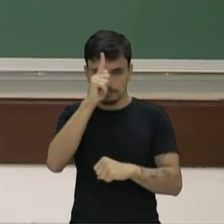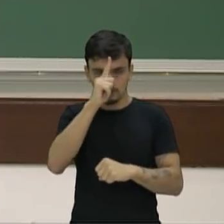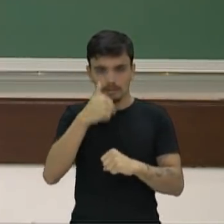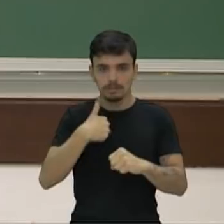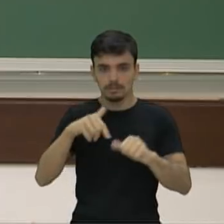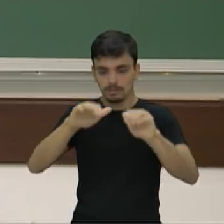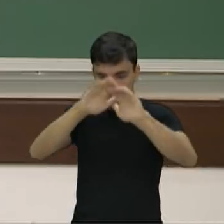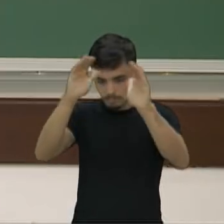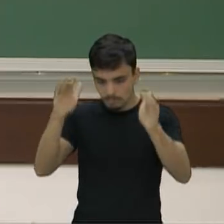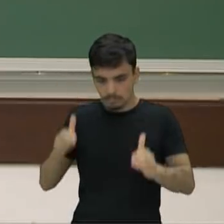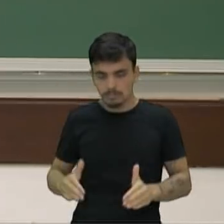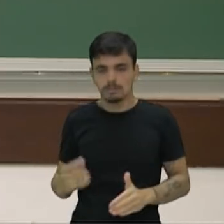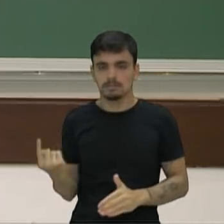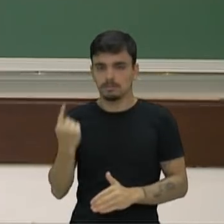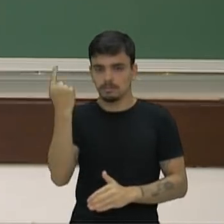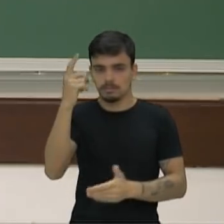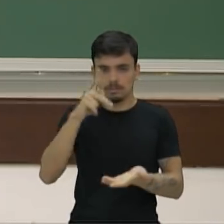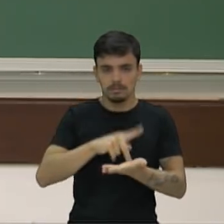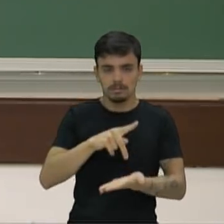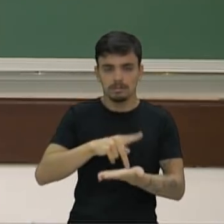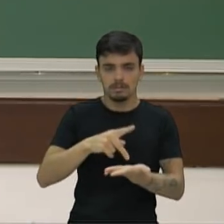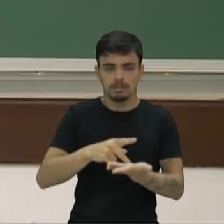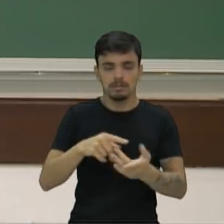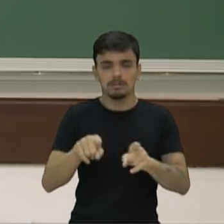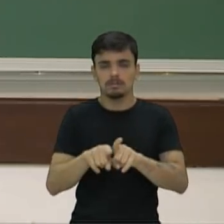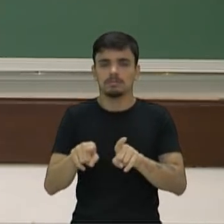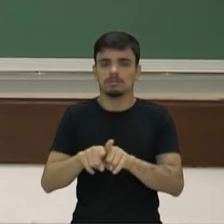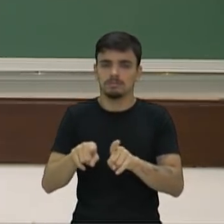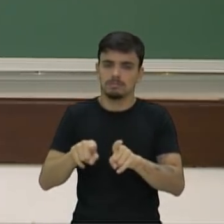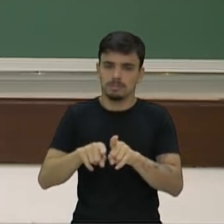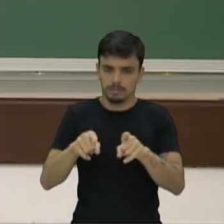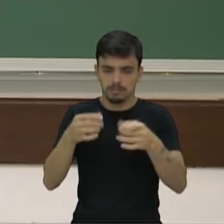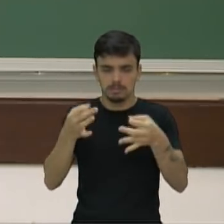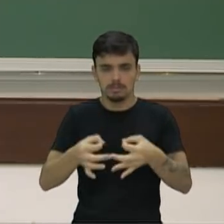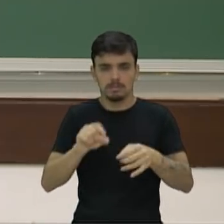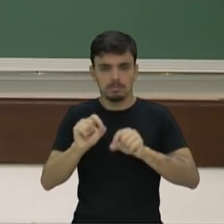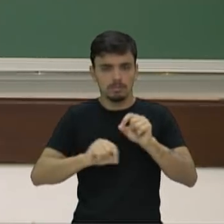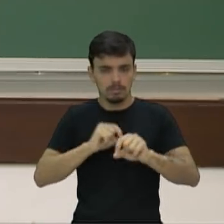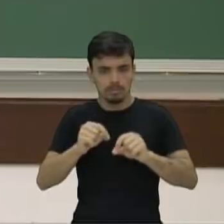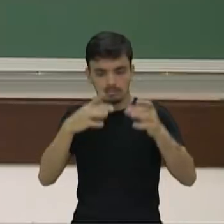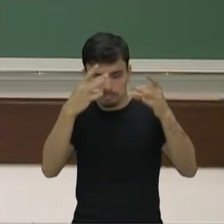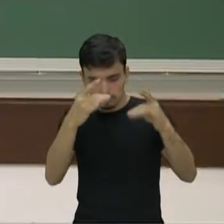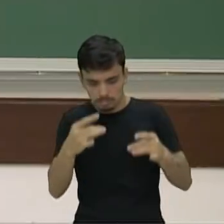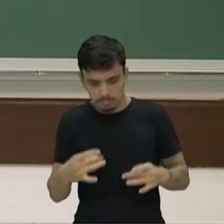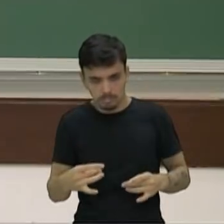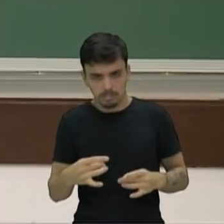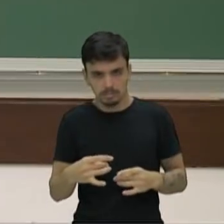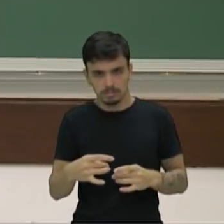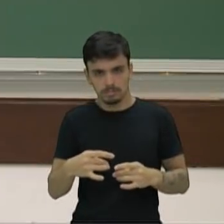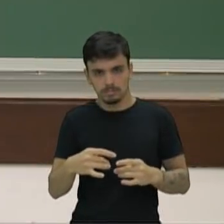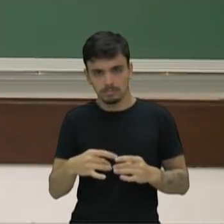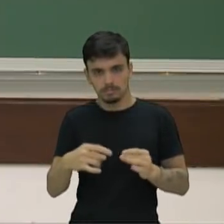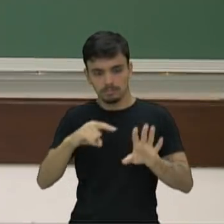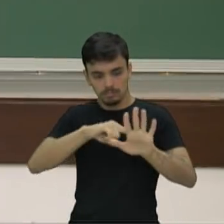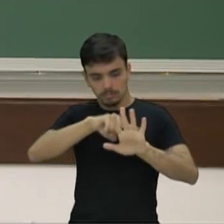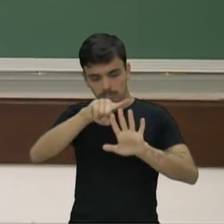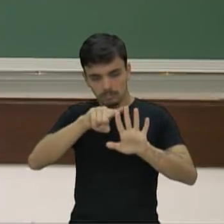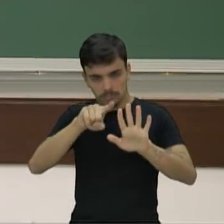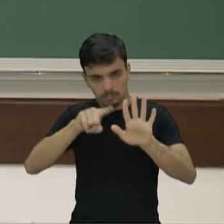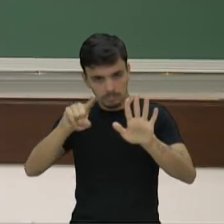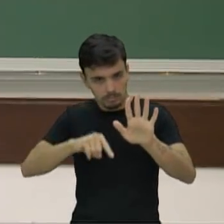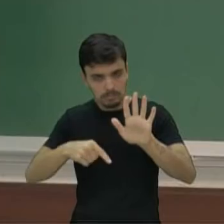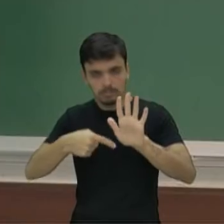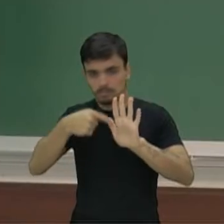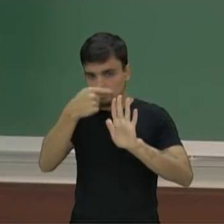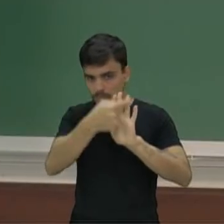tamanho real, do tamanho de uma pessoa, e inclusive detalhando os dedos, as